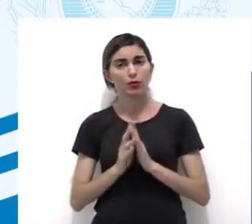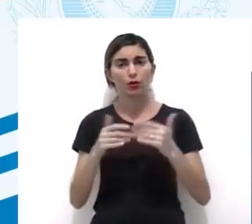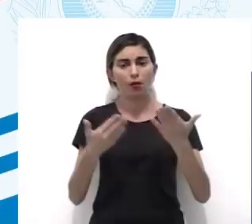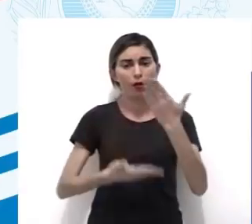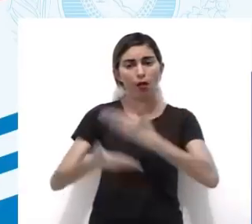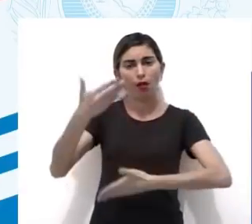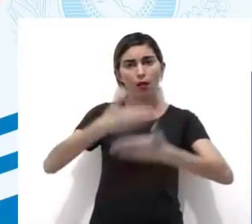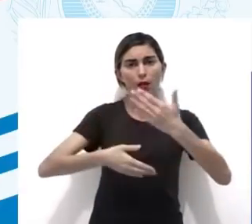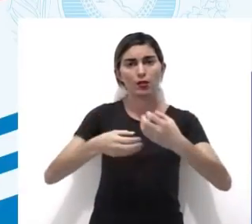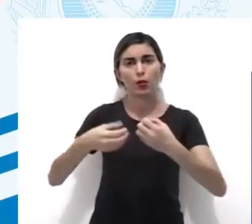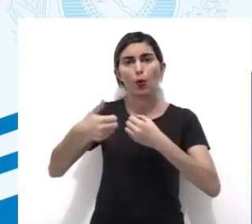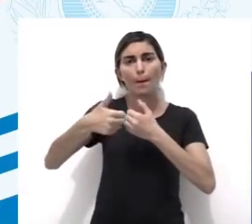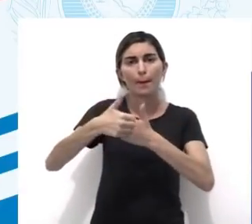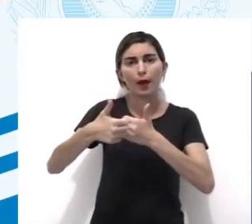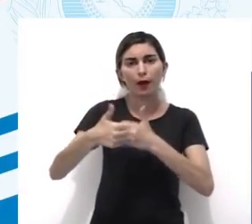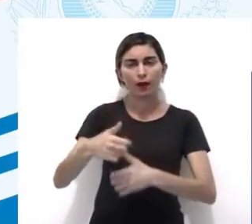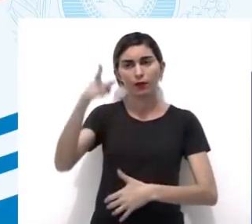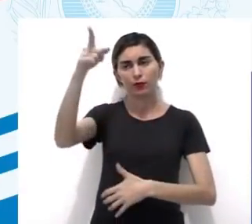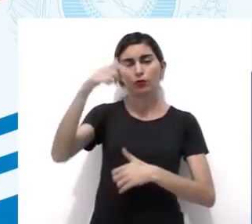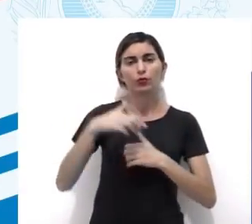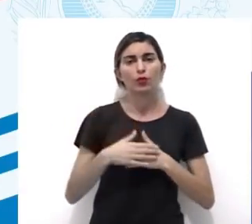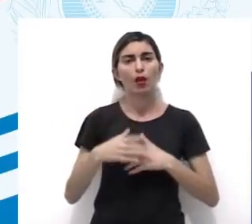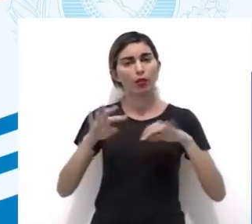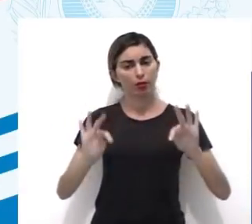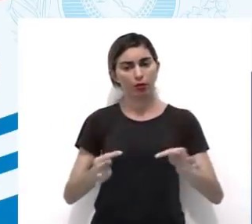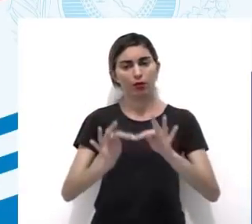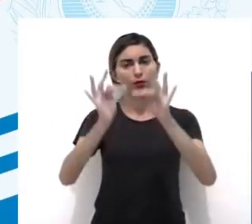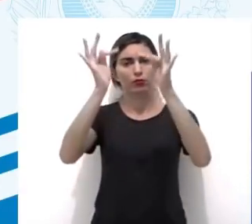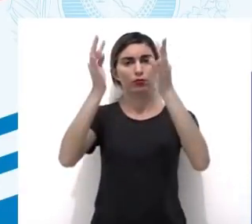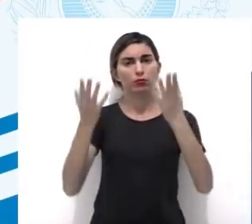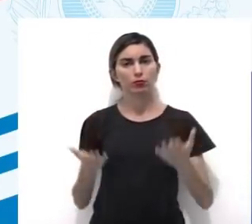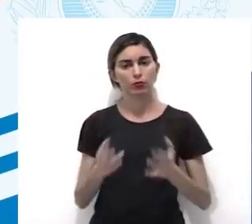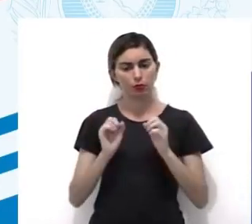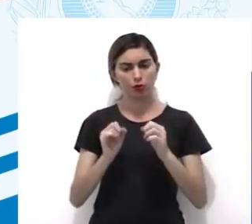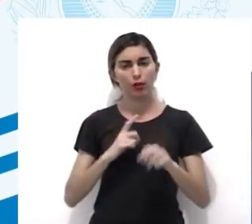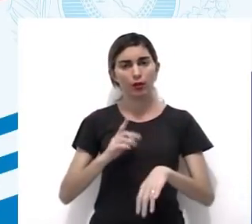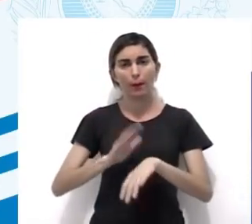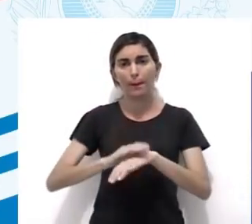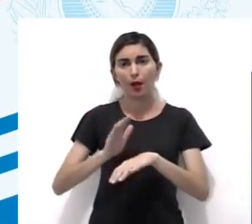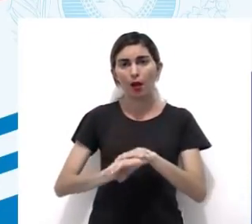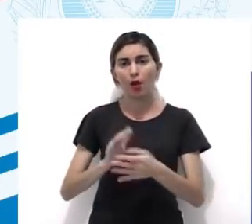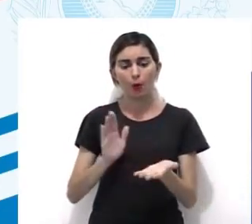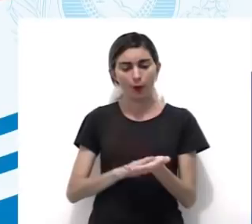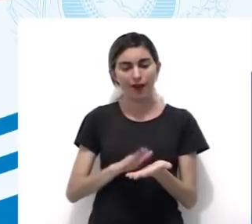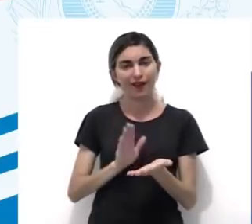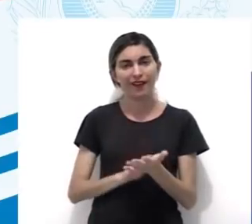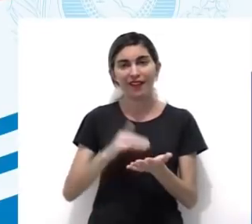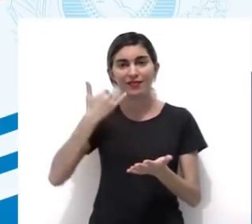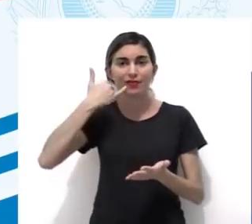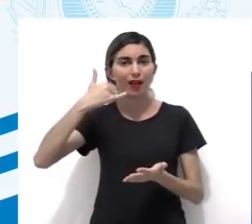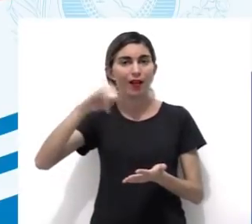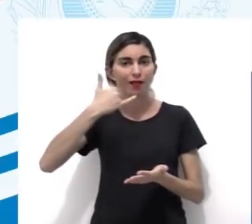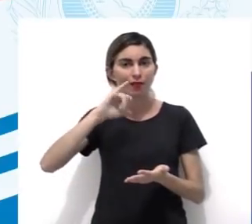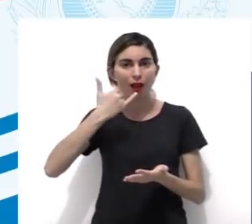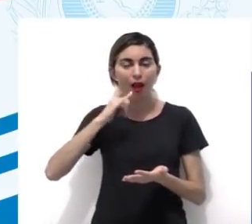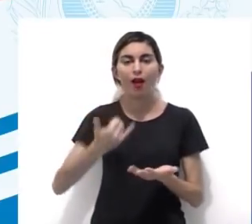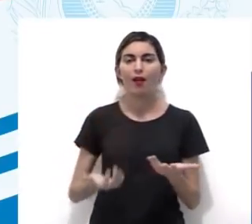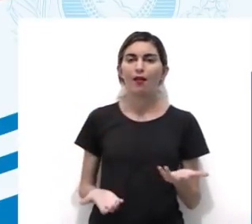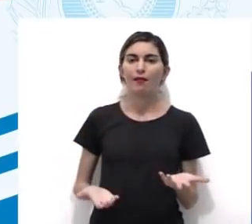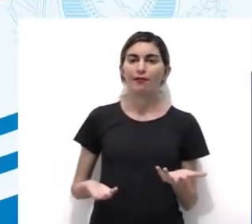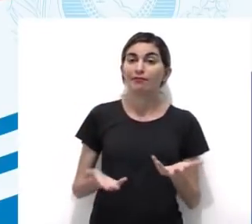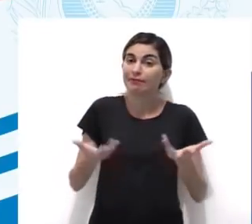uma relação de proximidade. Essa tecnologia, por exemplo, a gente já tem na palma da mão, não é? Com os telefones celulares,